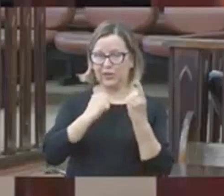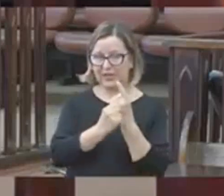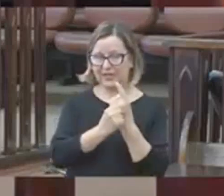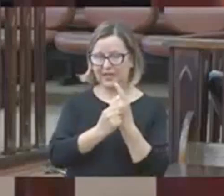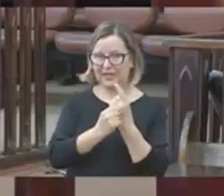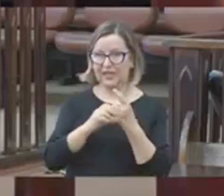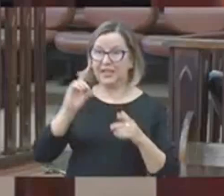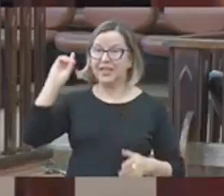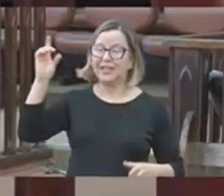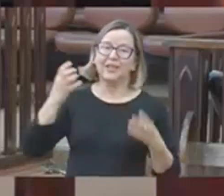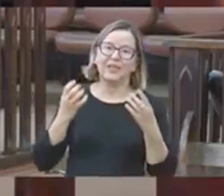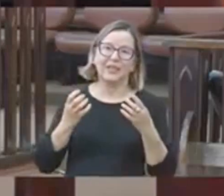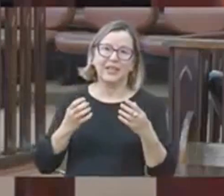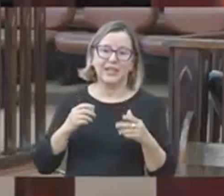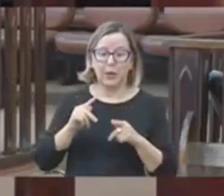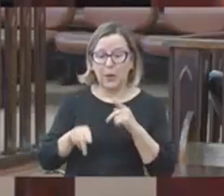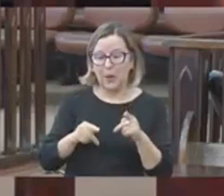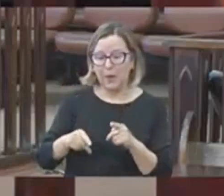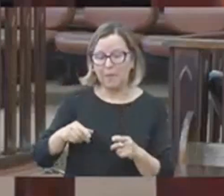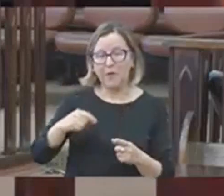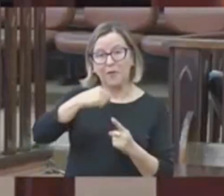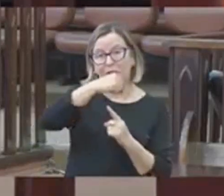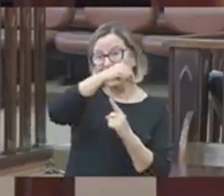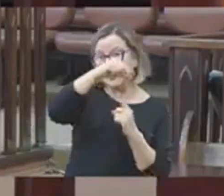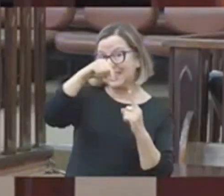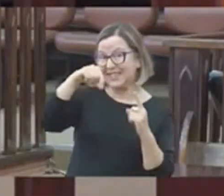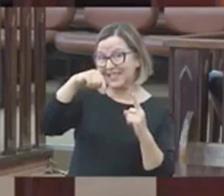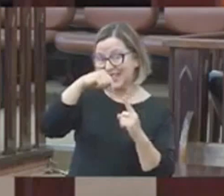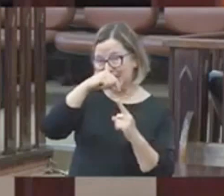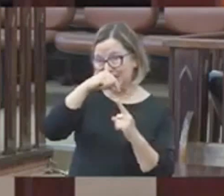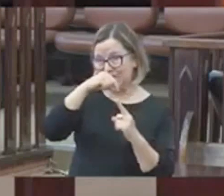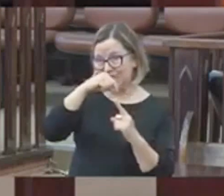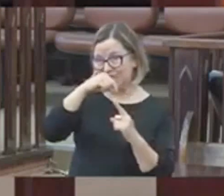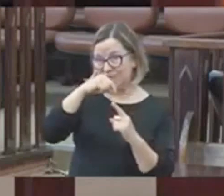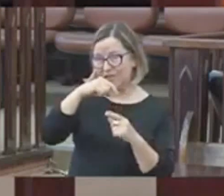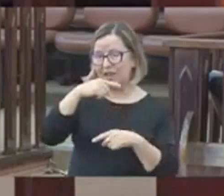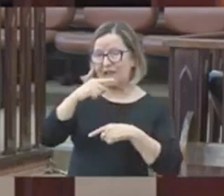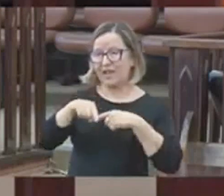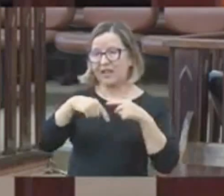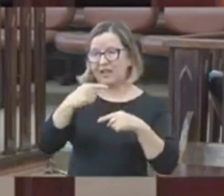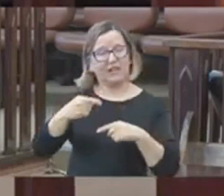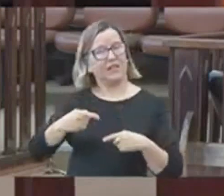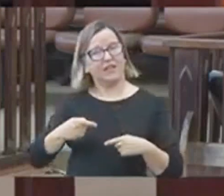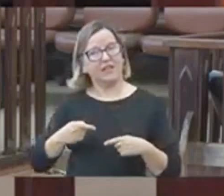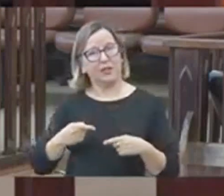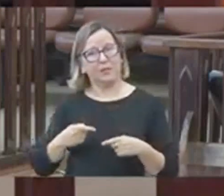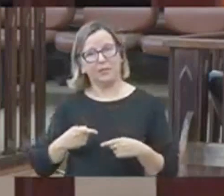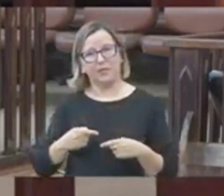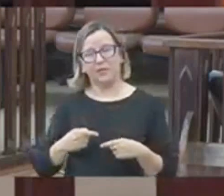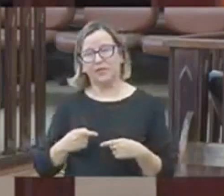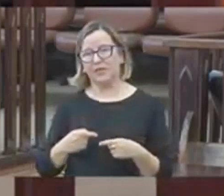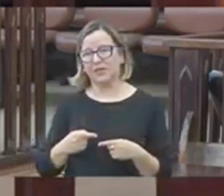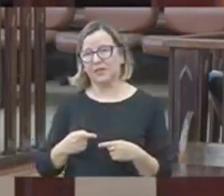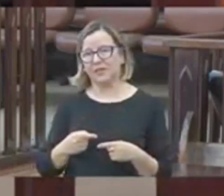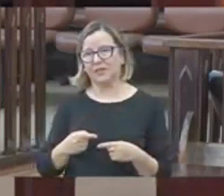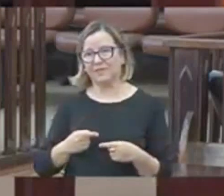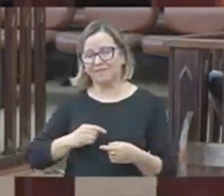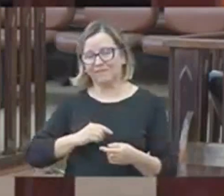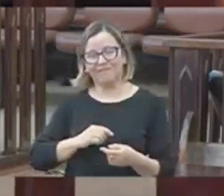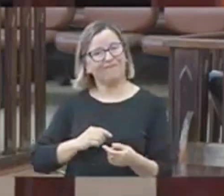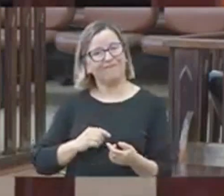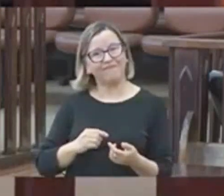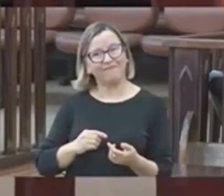um povo santo, que se degenerou onde entrou o caos e tudo está como